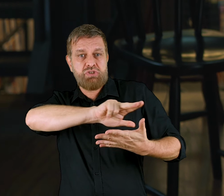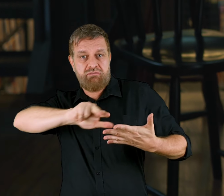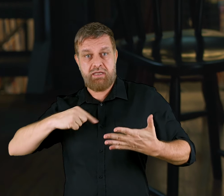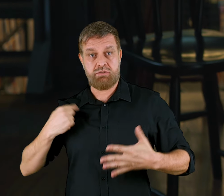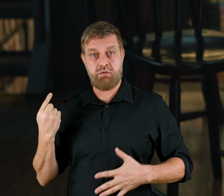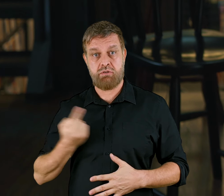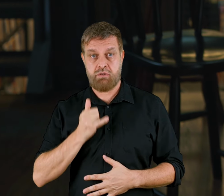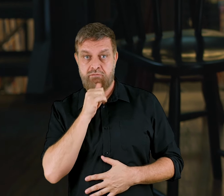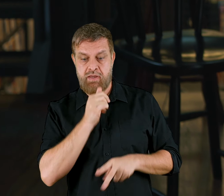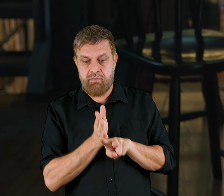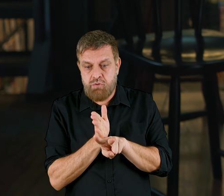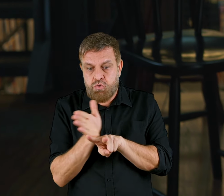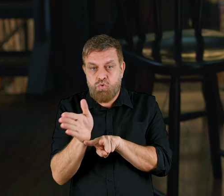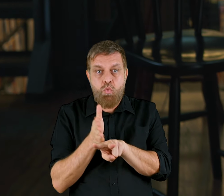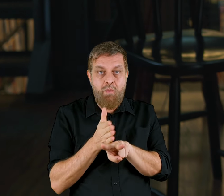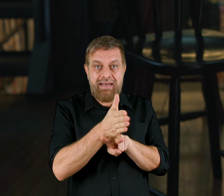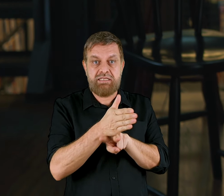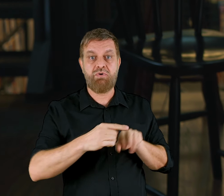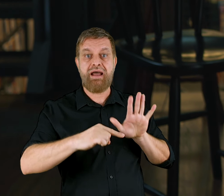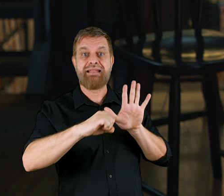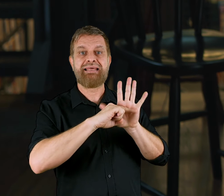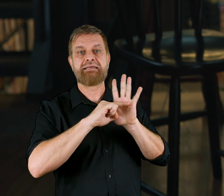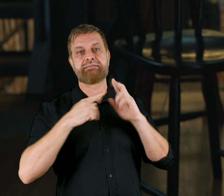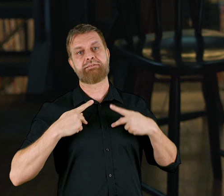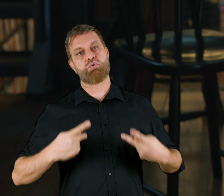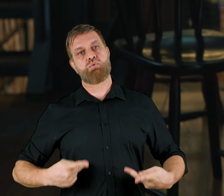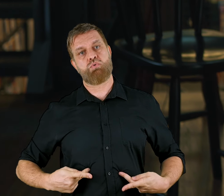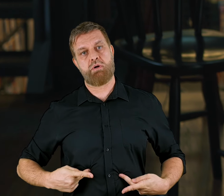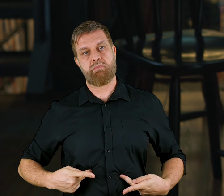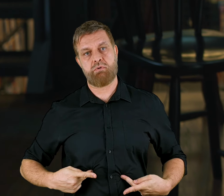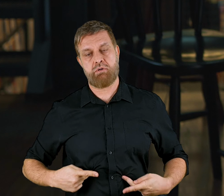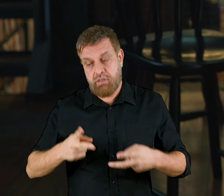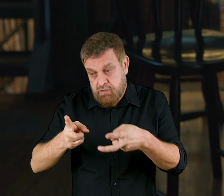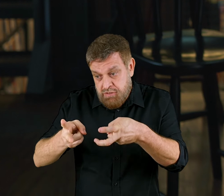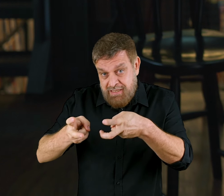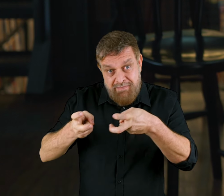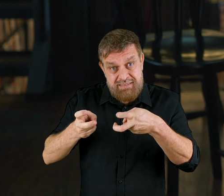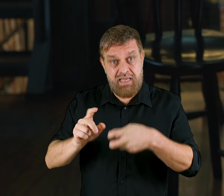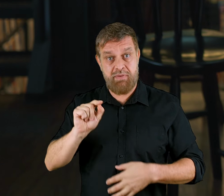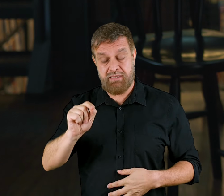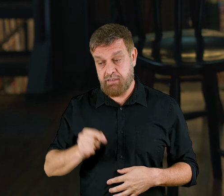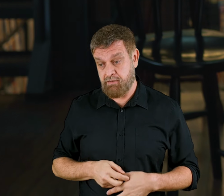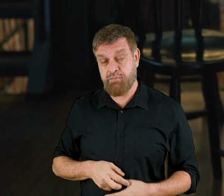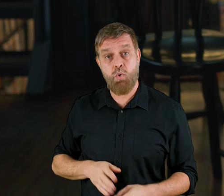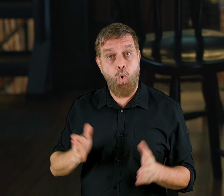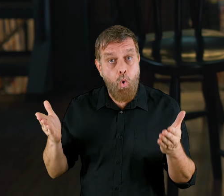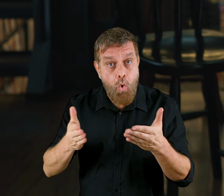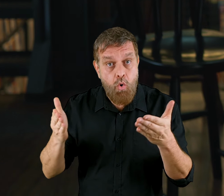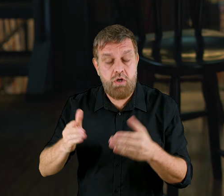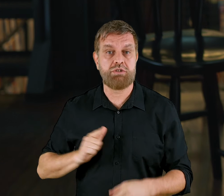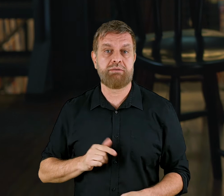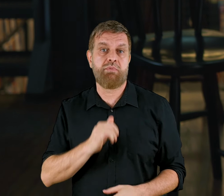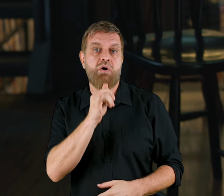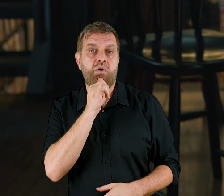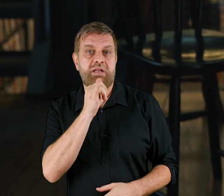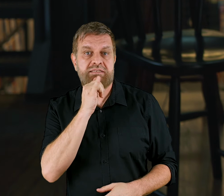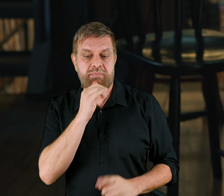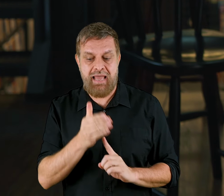nós chamamos de dualismo, ou de negação do corpo. E isso vai ser muito visto hoje em dia, por exemplo, na